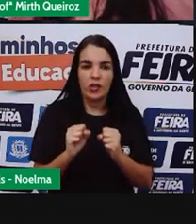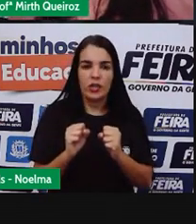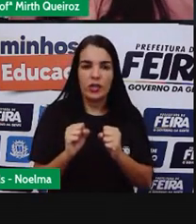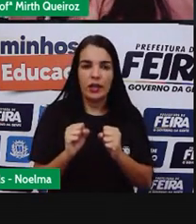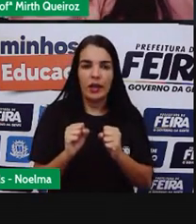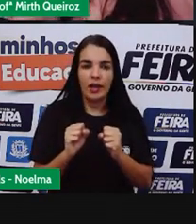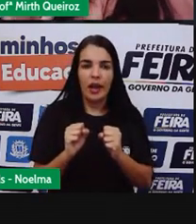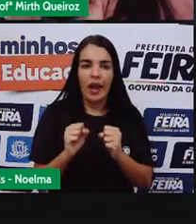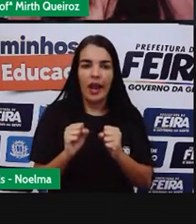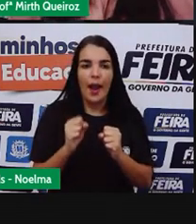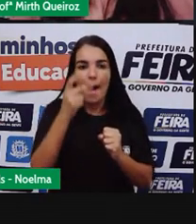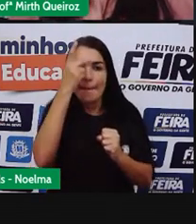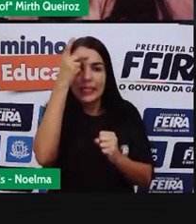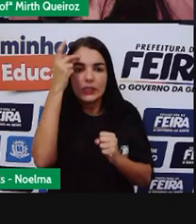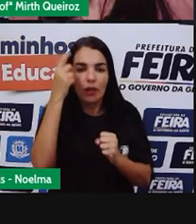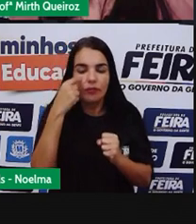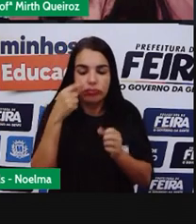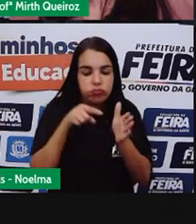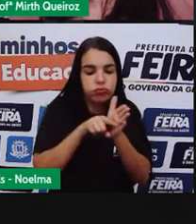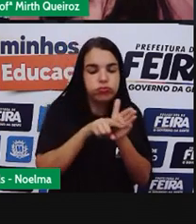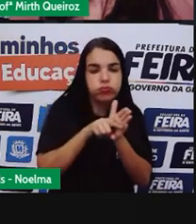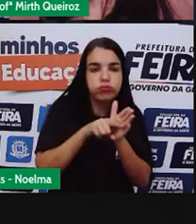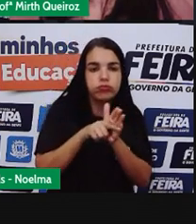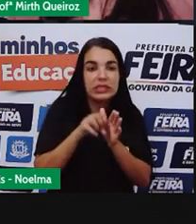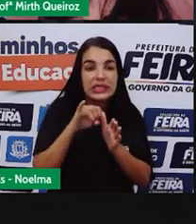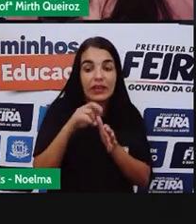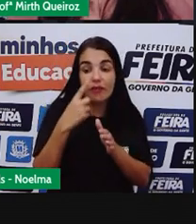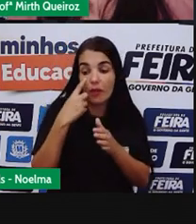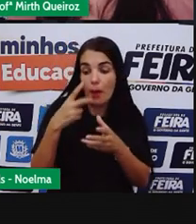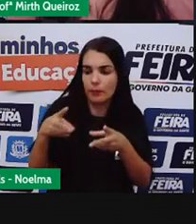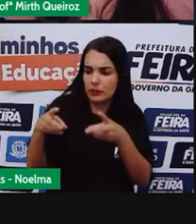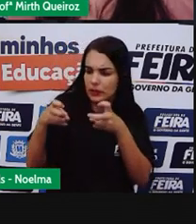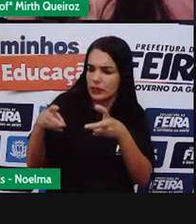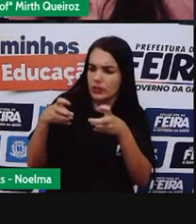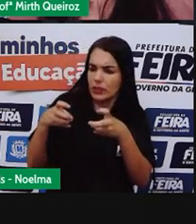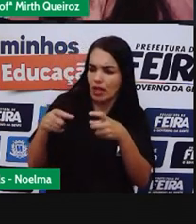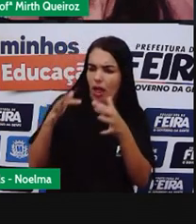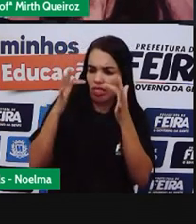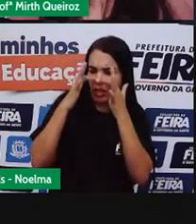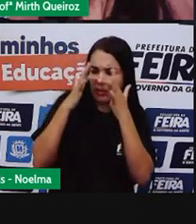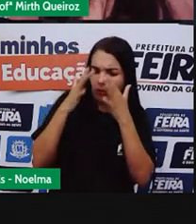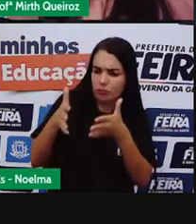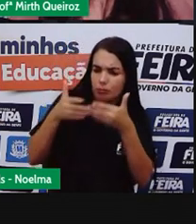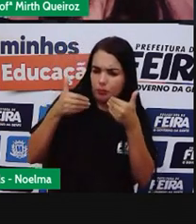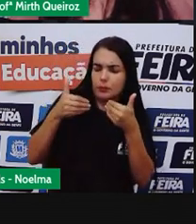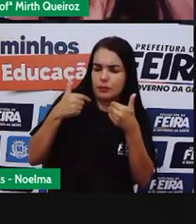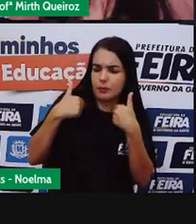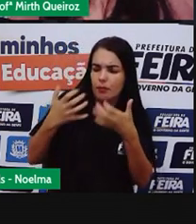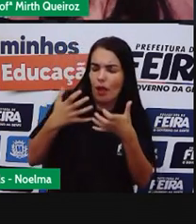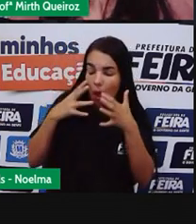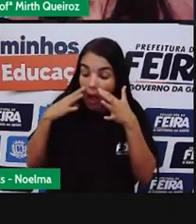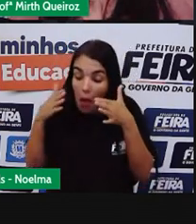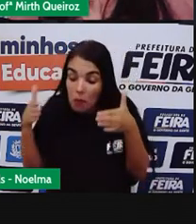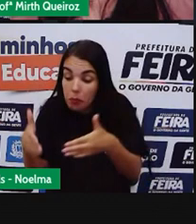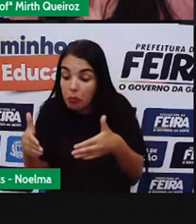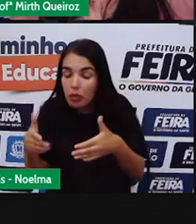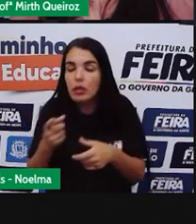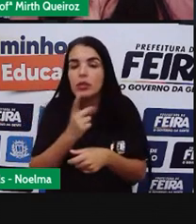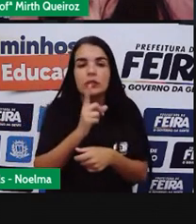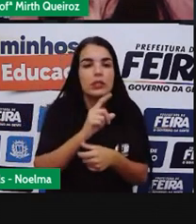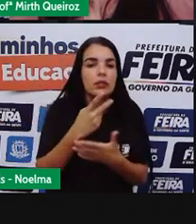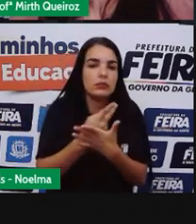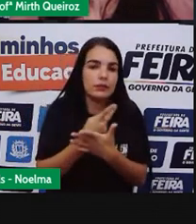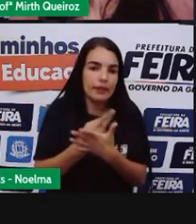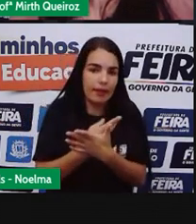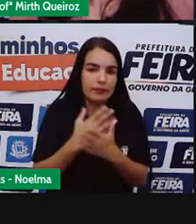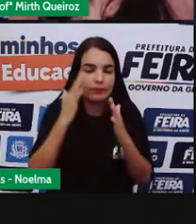errada, a pessoa vai analisar ela como se você quisesse chamar a atenção através dela, pois ela está aí